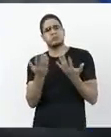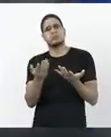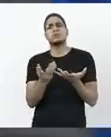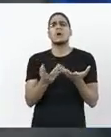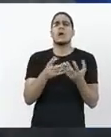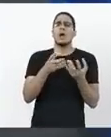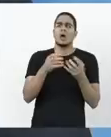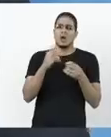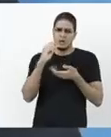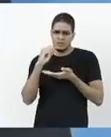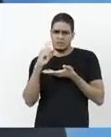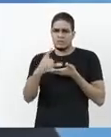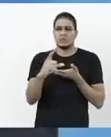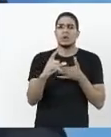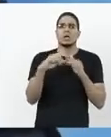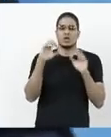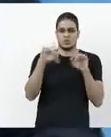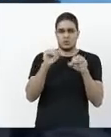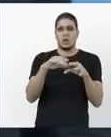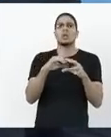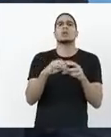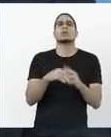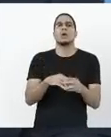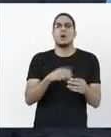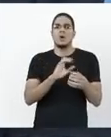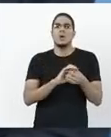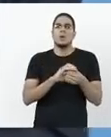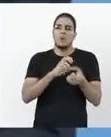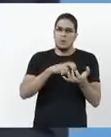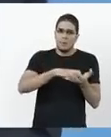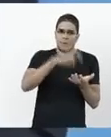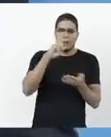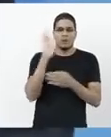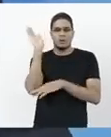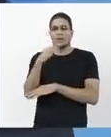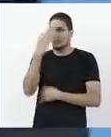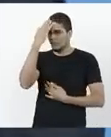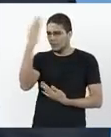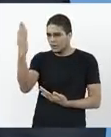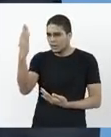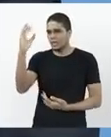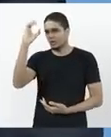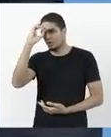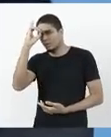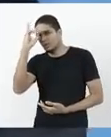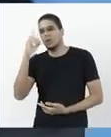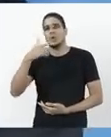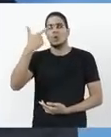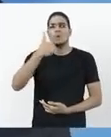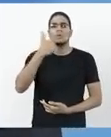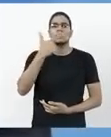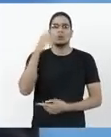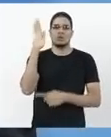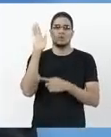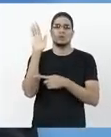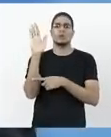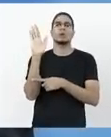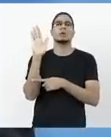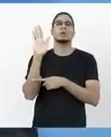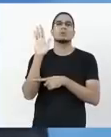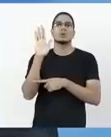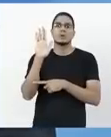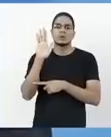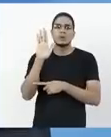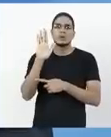integral, esporte, lazer. Obrigado, candidato Edmilson Rodrigues. O segundo candidato a fazer as considerações finais